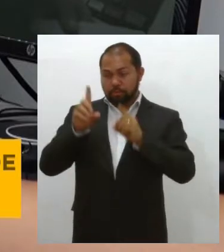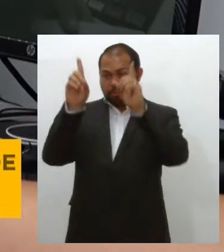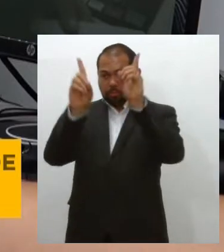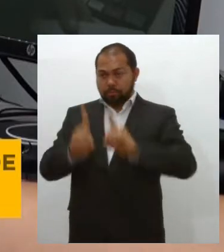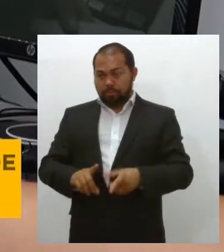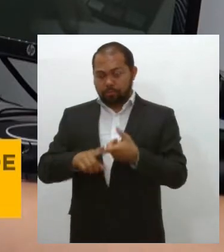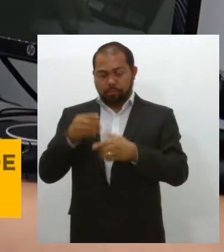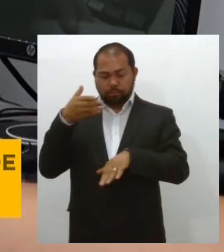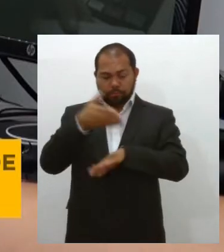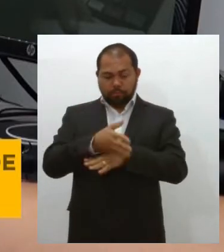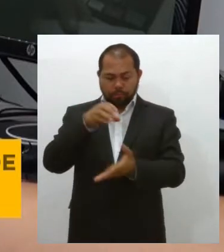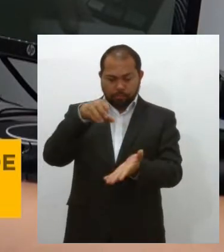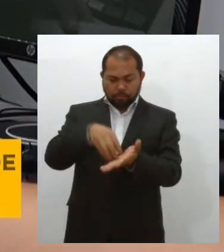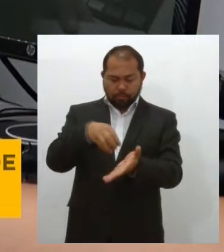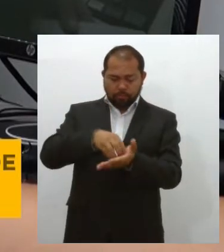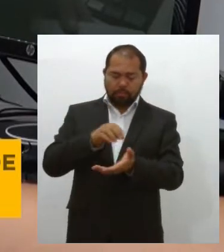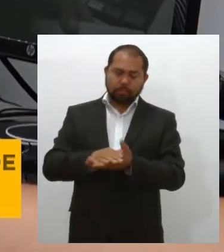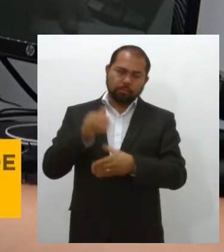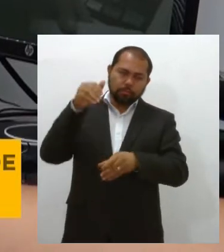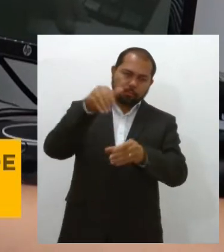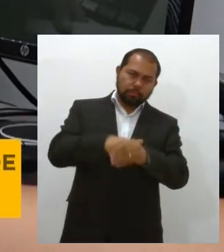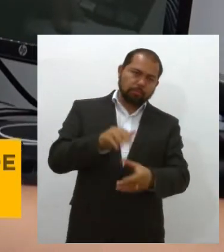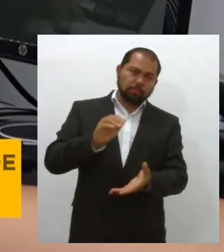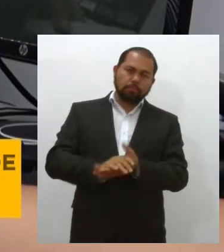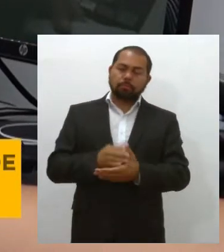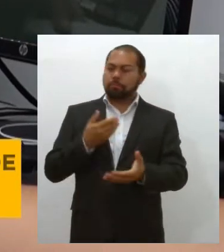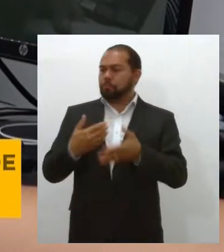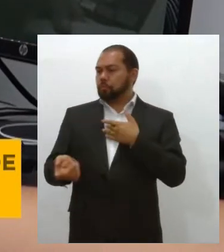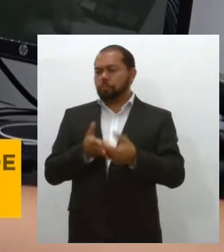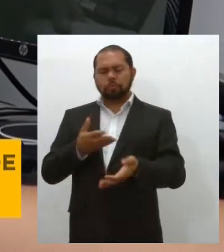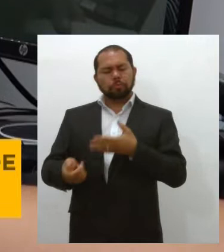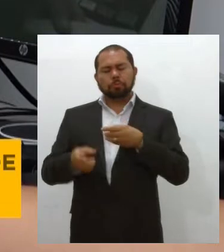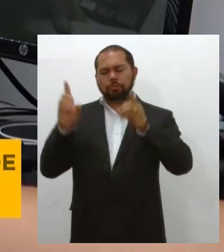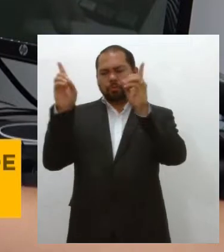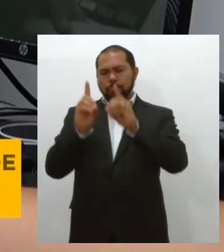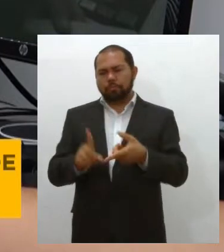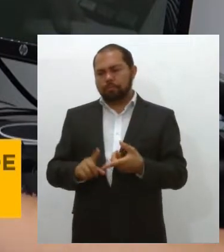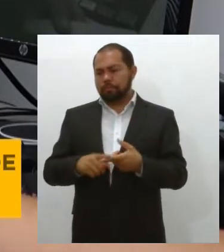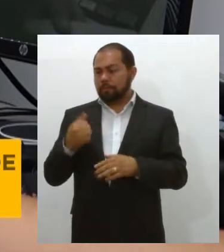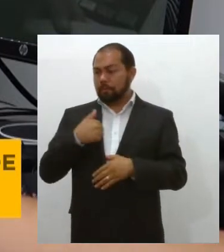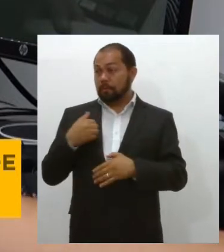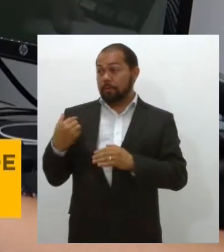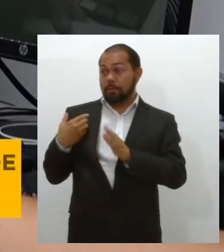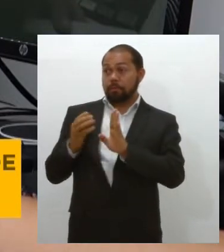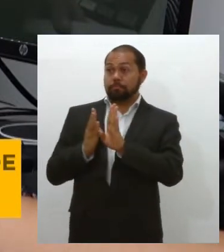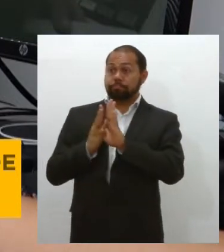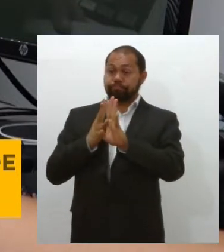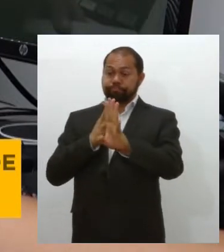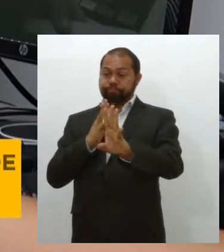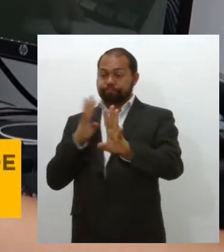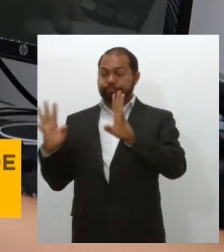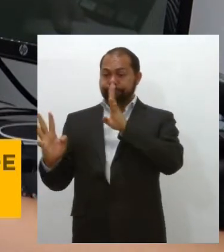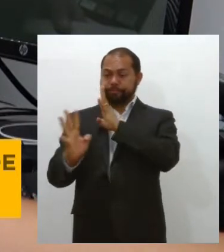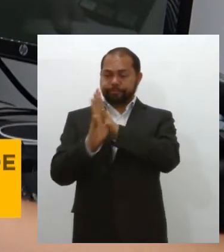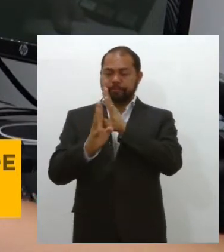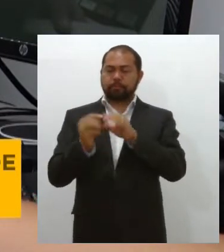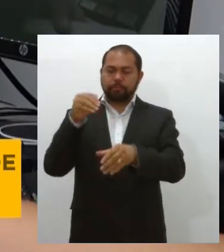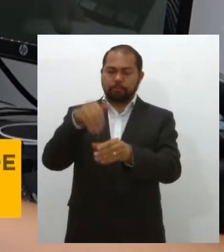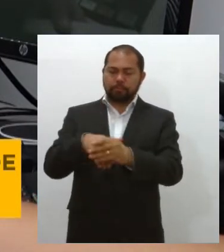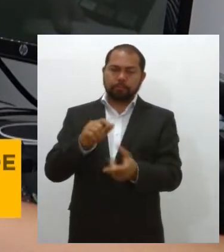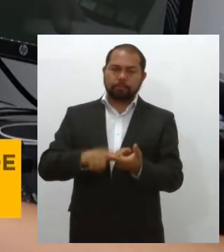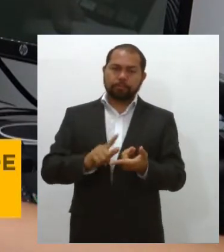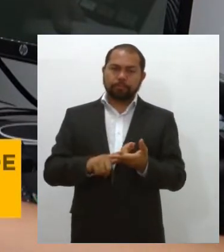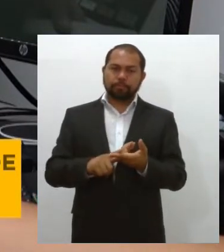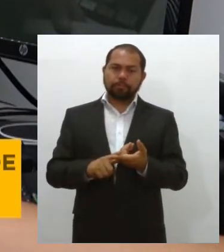que comparecem com qualquer deficiência e têm prioridade para votar. Além disso, nós temos também,